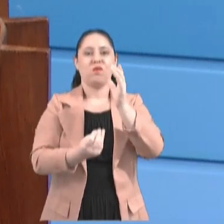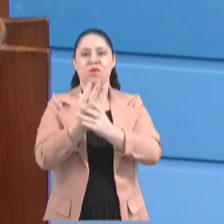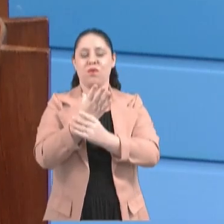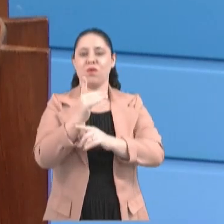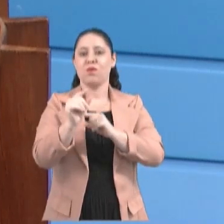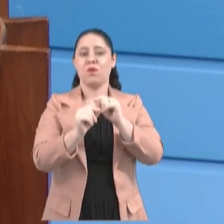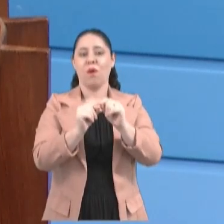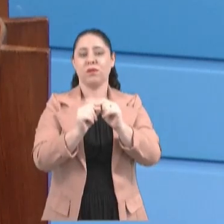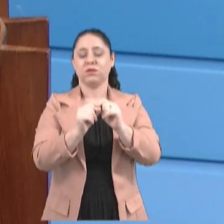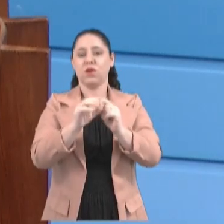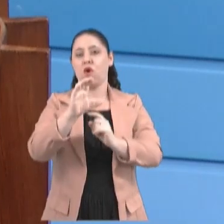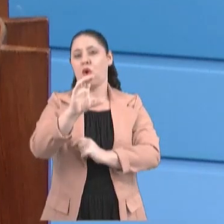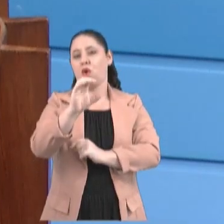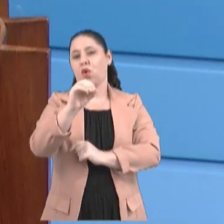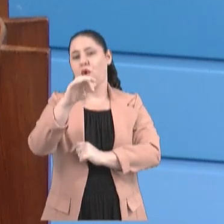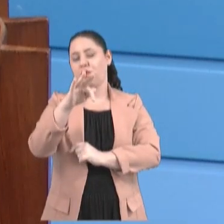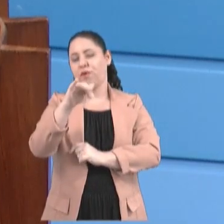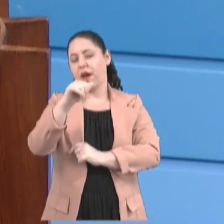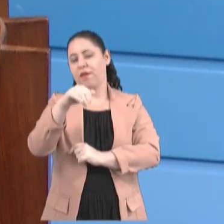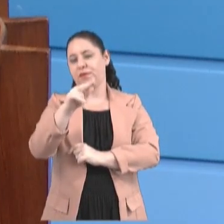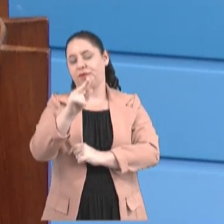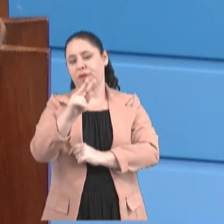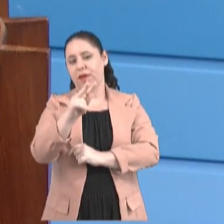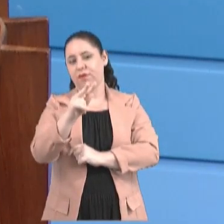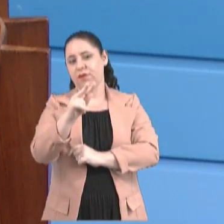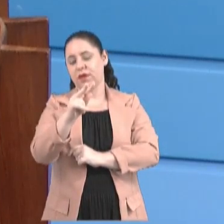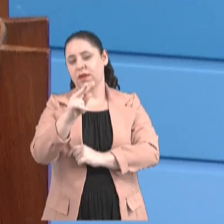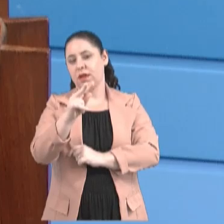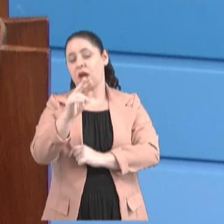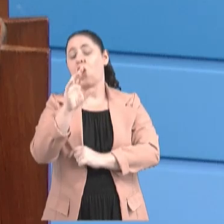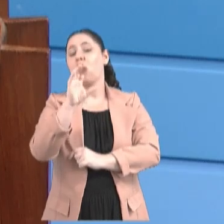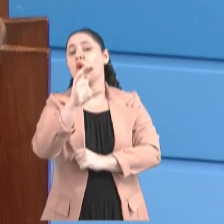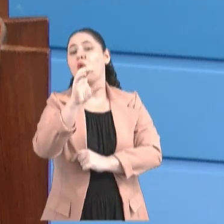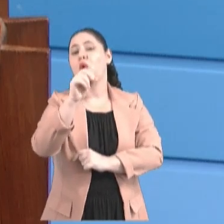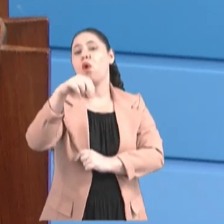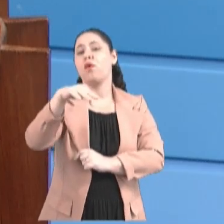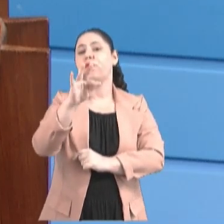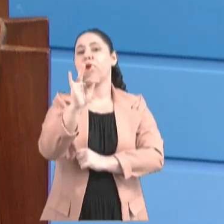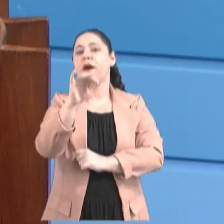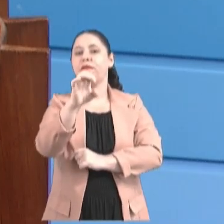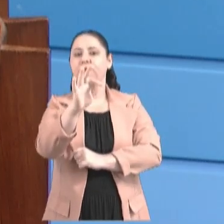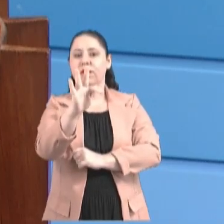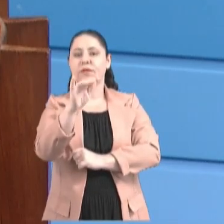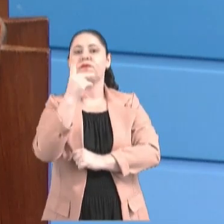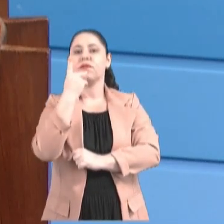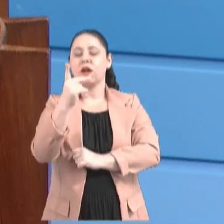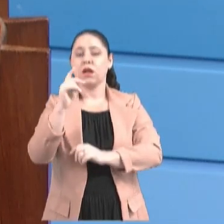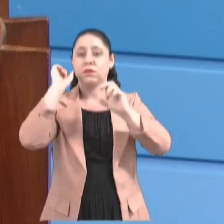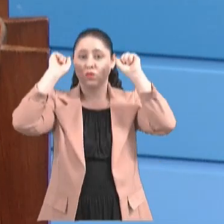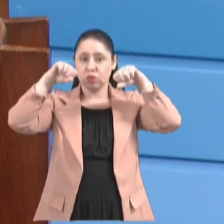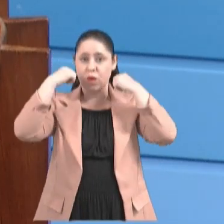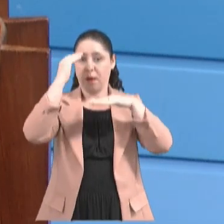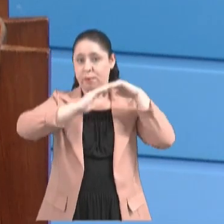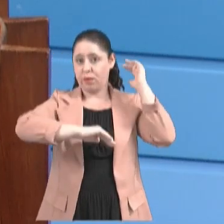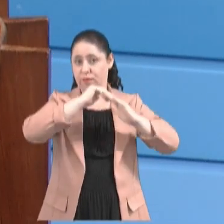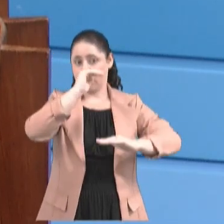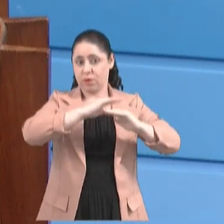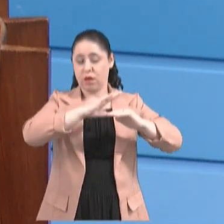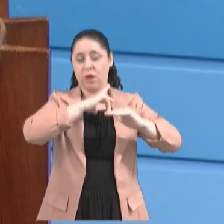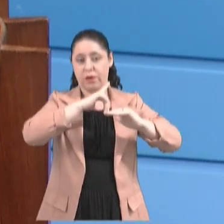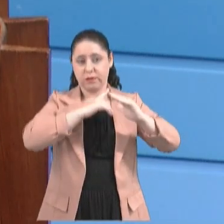criação do CONFEF. E o CONFEF diz que o profissional de educação física, na sua